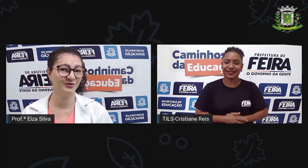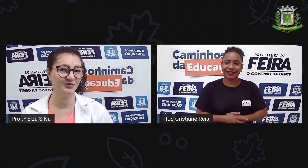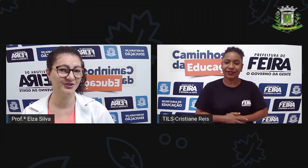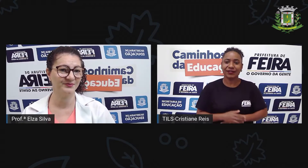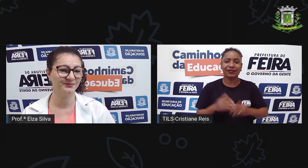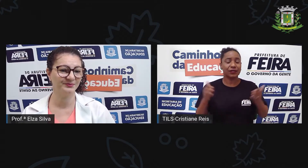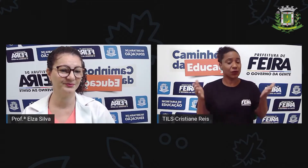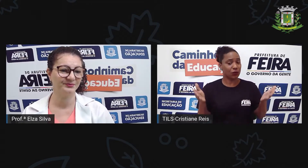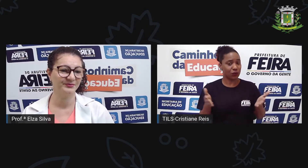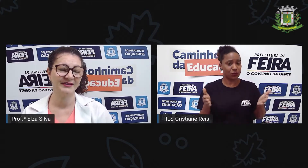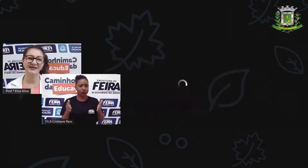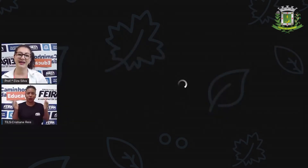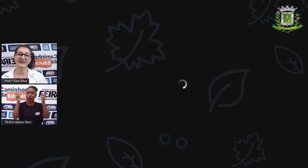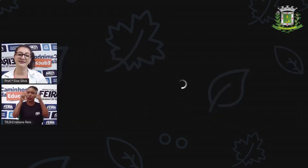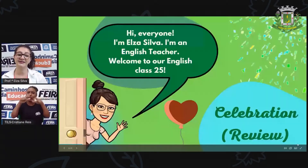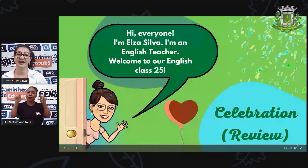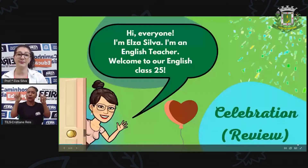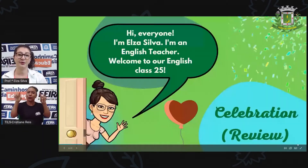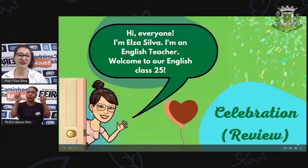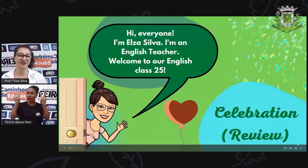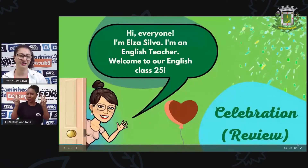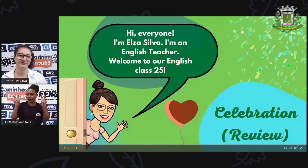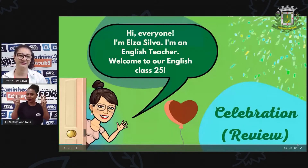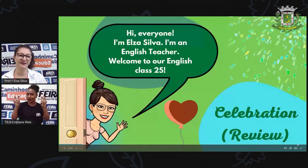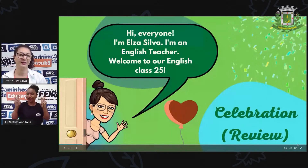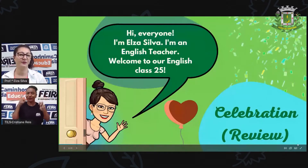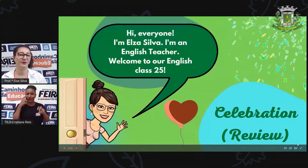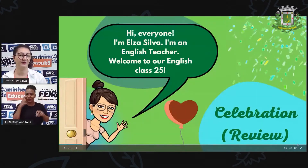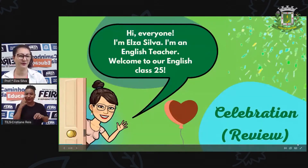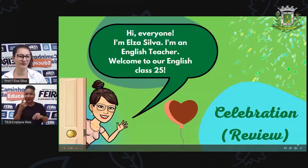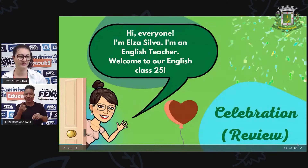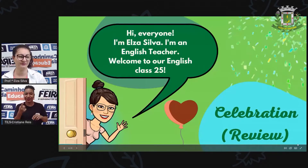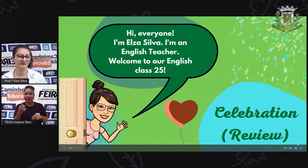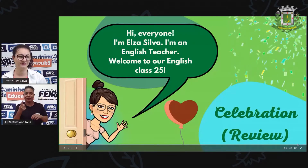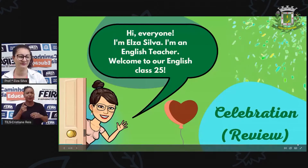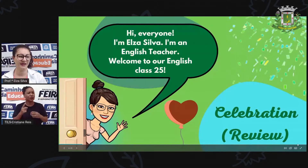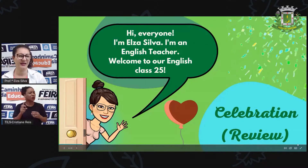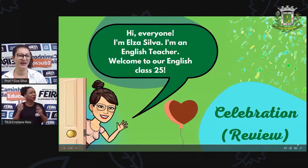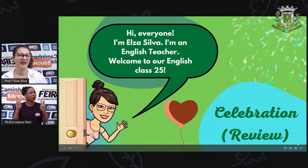aula de hoje será Celebration Review.